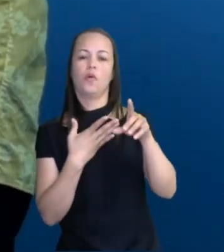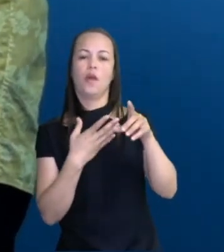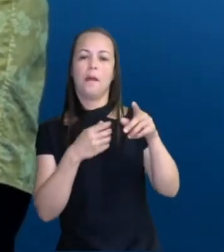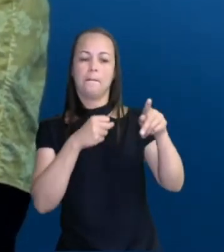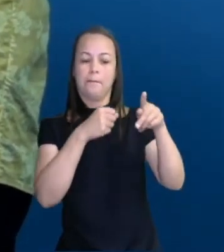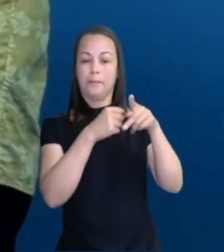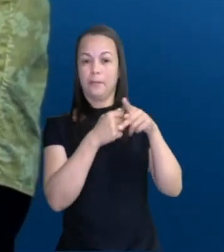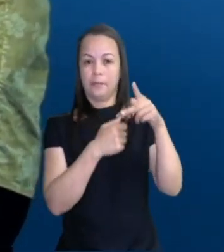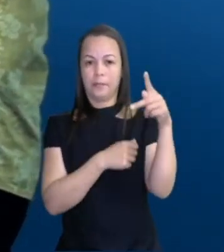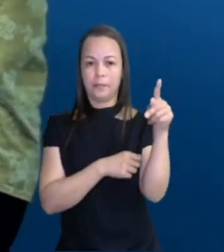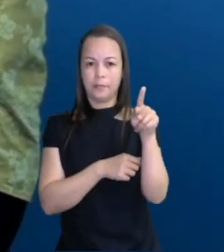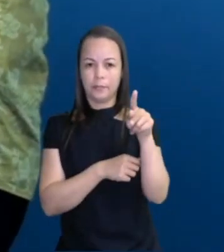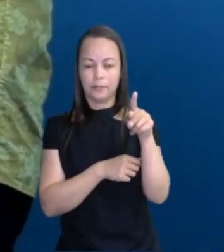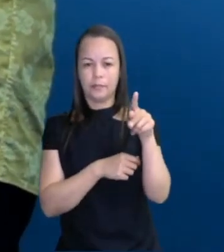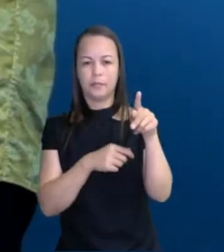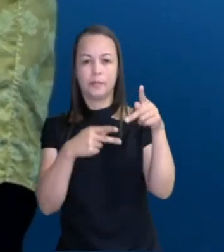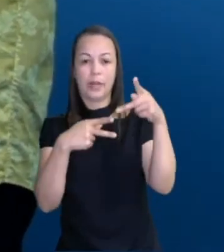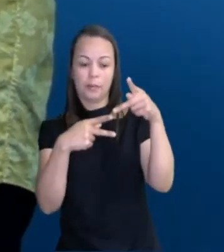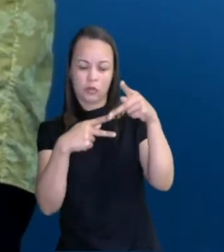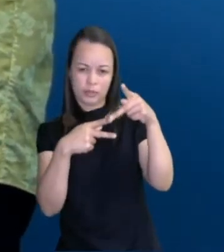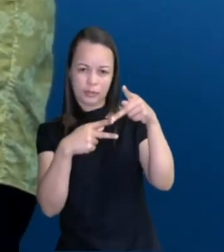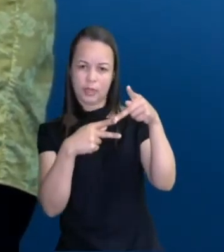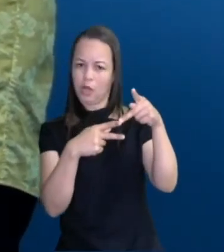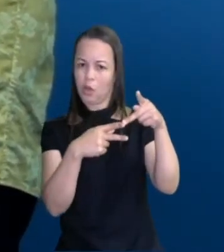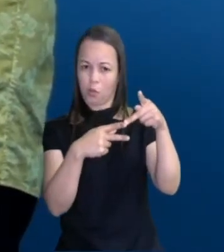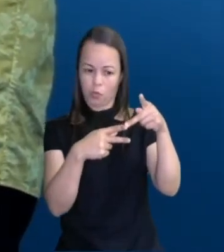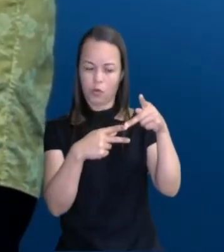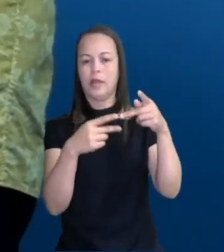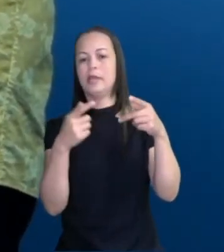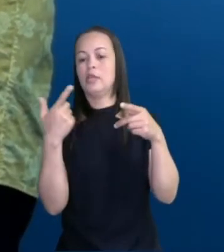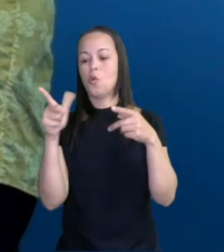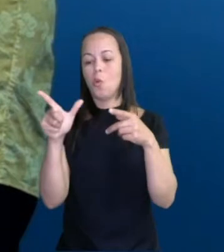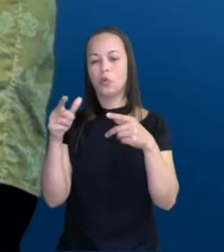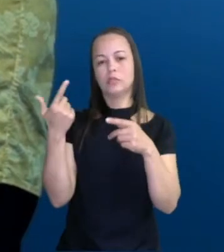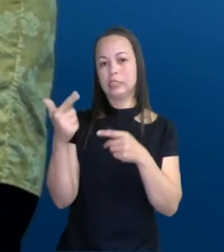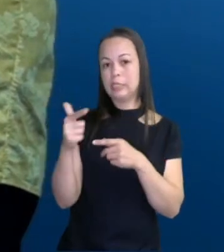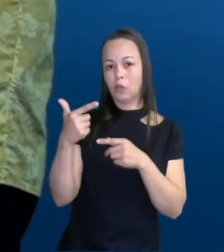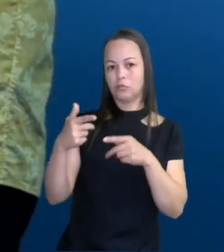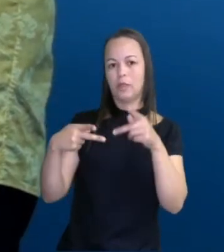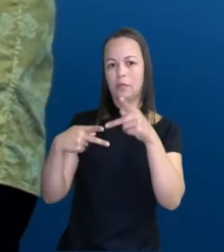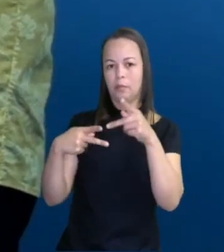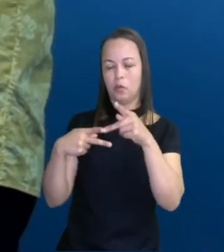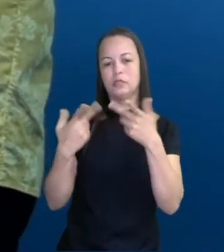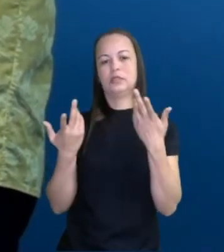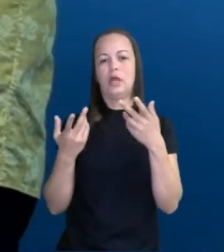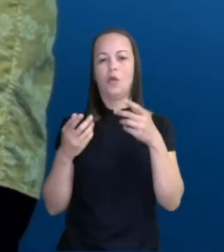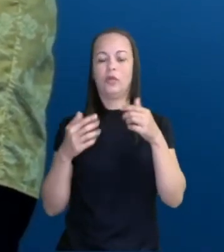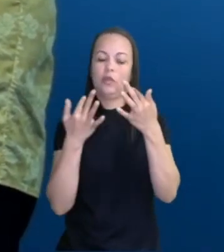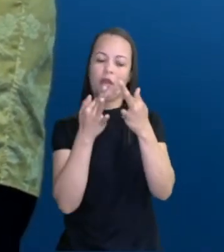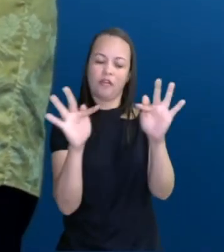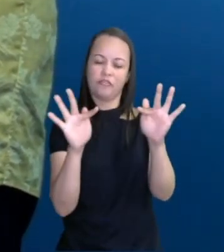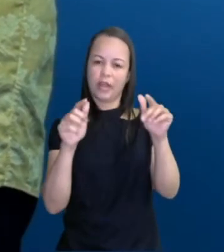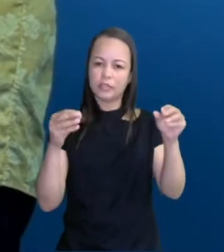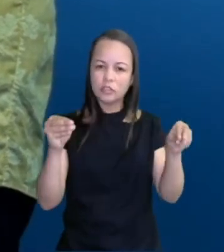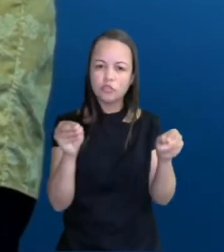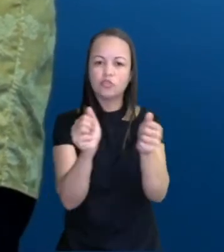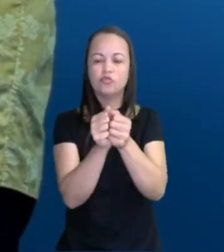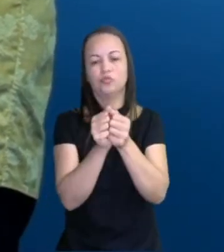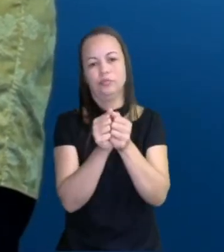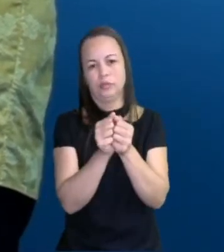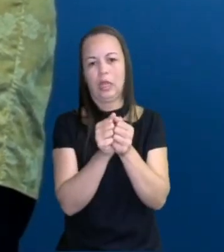que é o objeto indireto. Ou seja, em uma mesma frase, o verbo ele vai receber